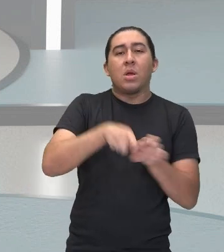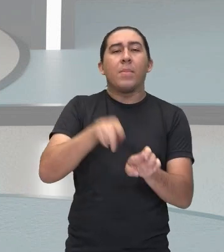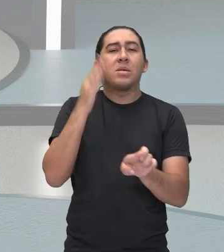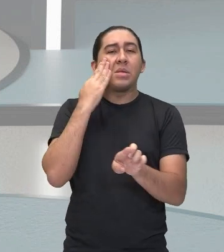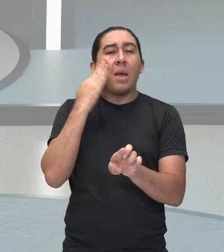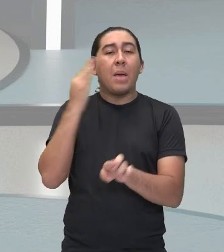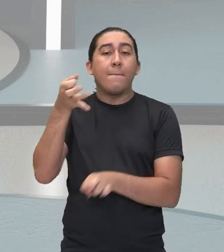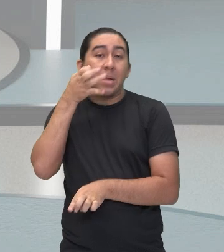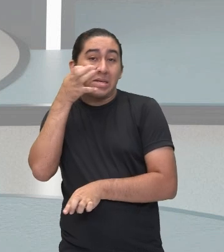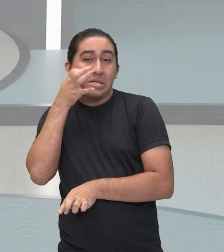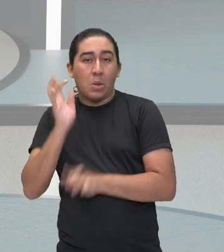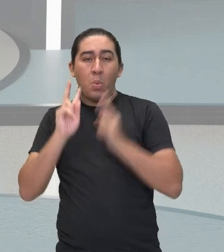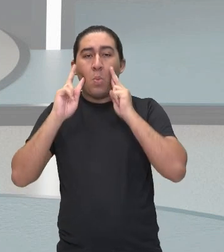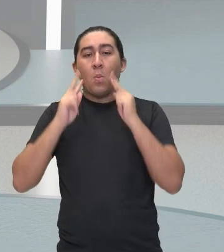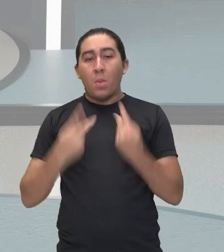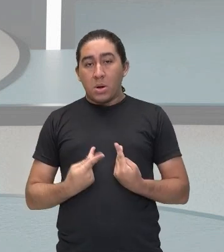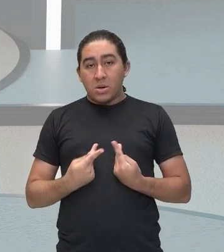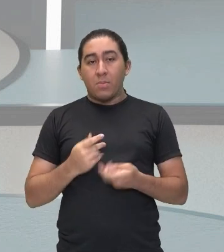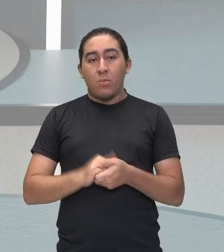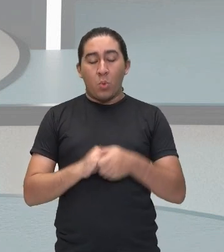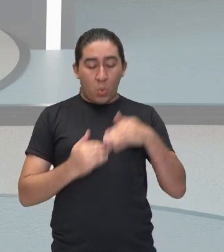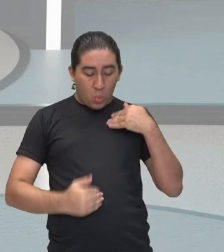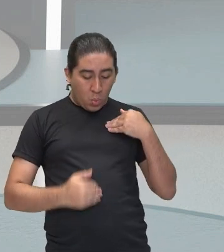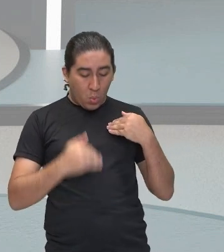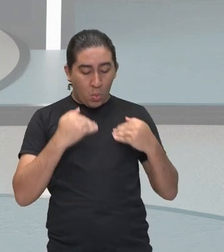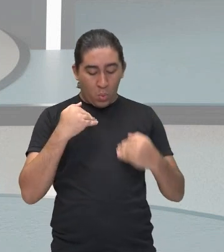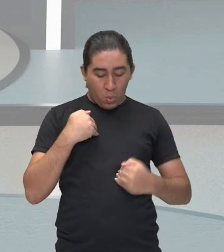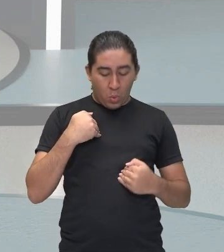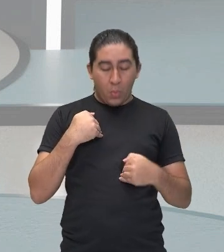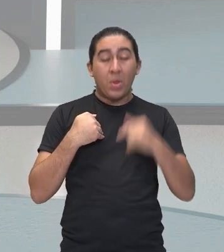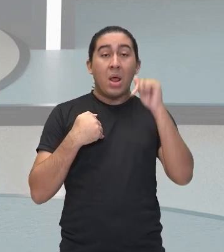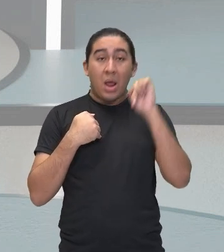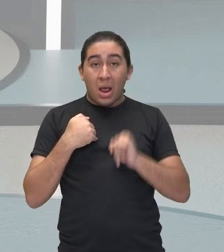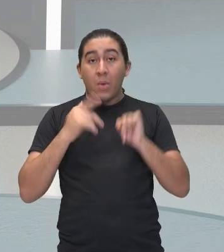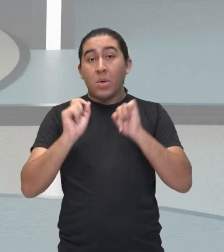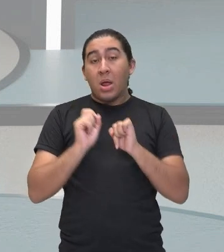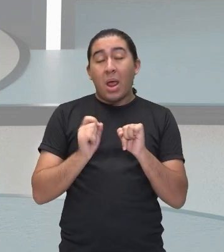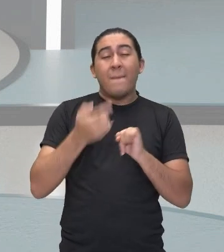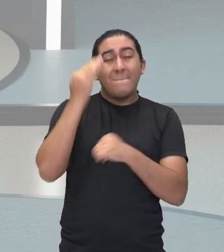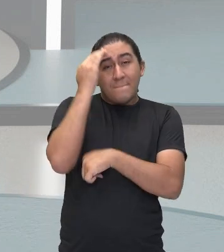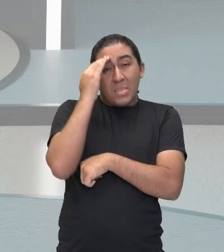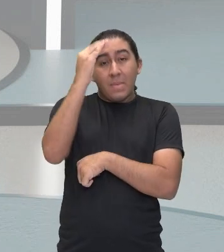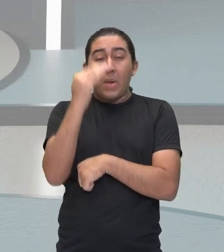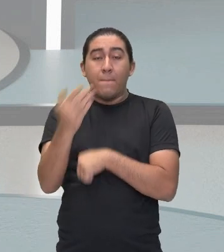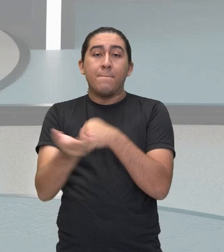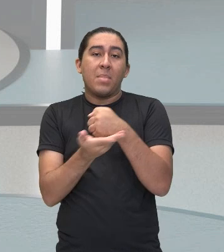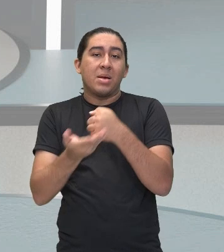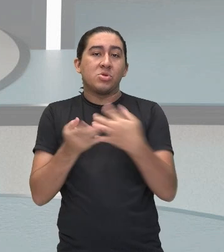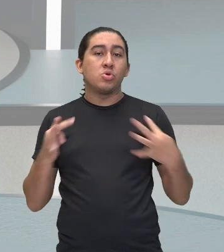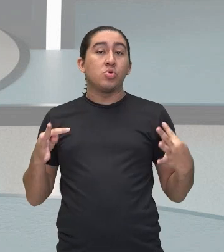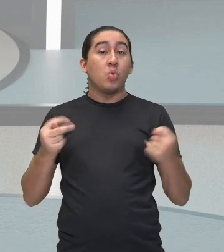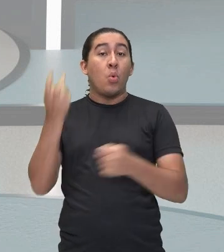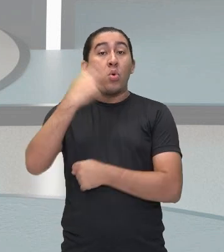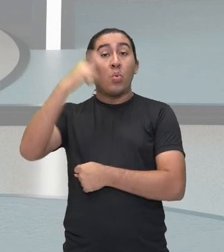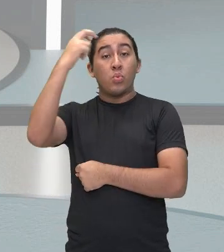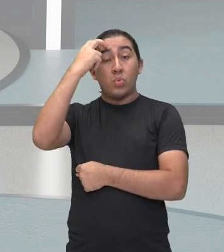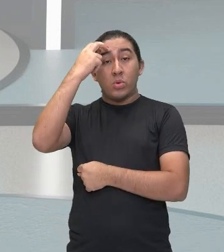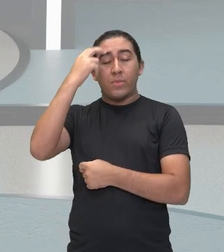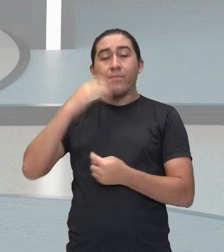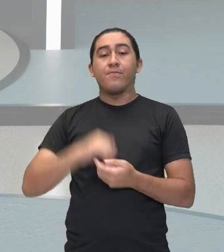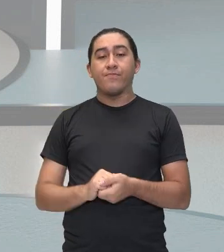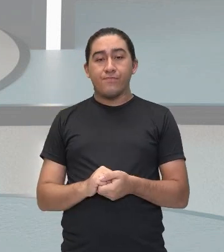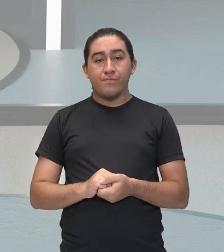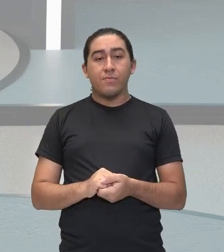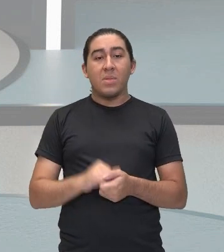da presença humana, o corpo está no cruzamento de todas as instâncias da cultura, o ponto